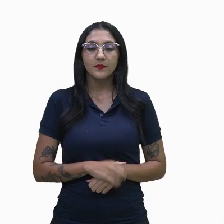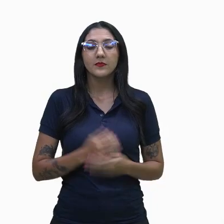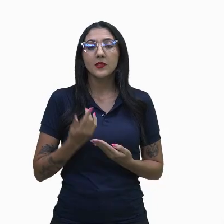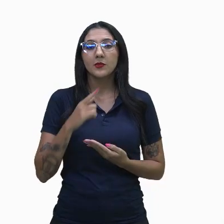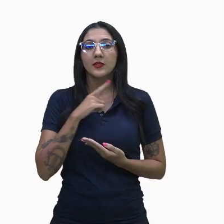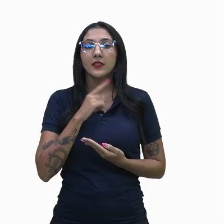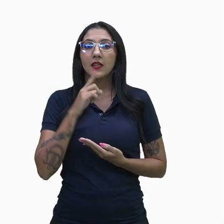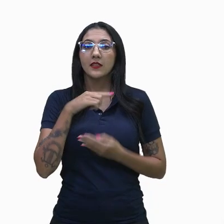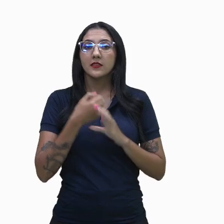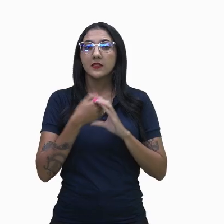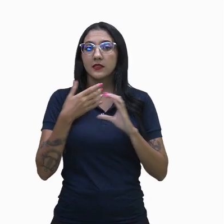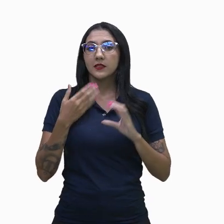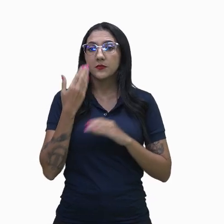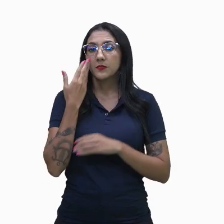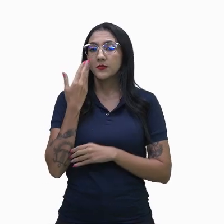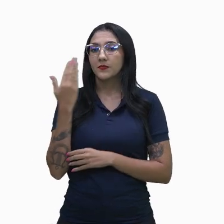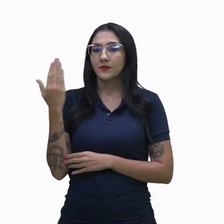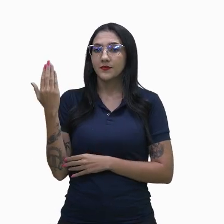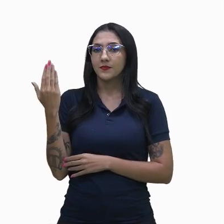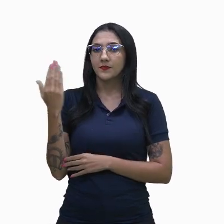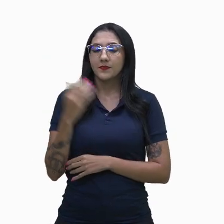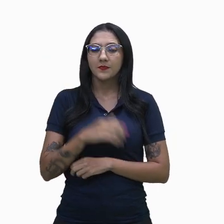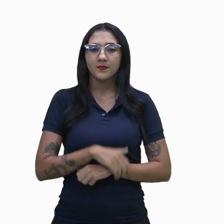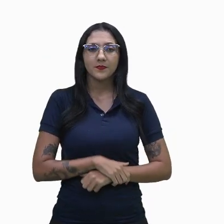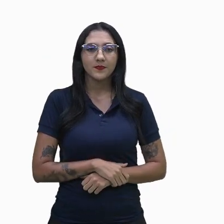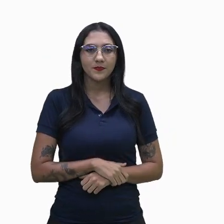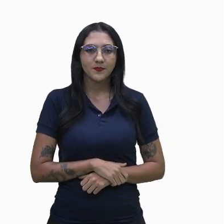do trabalho na Amazônia e o papel do Estado.